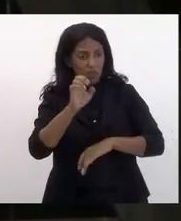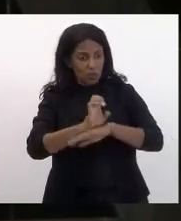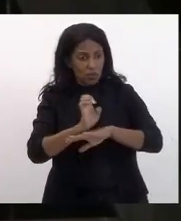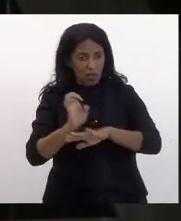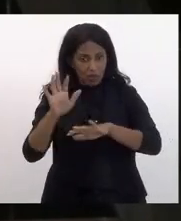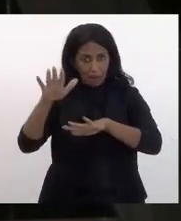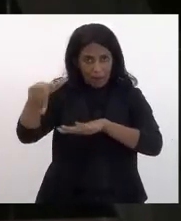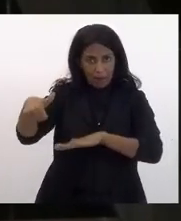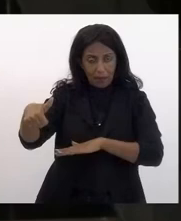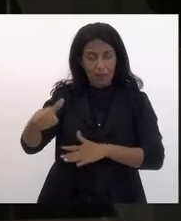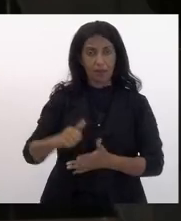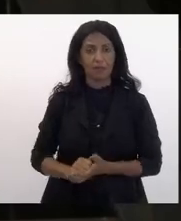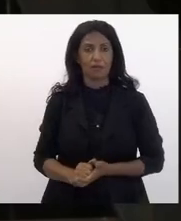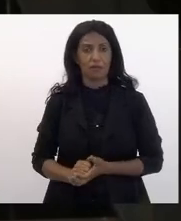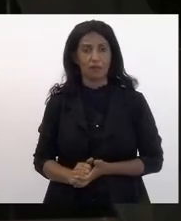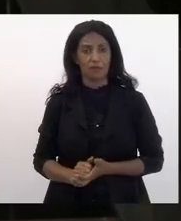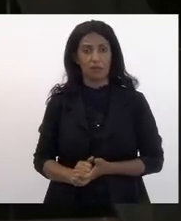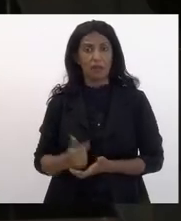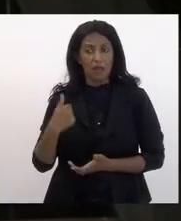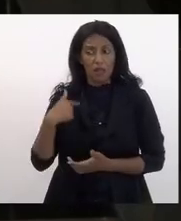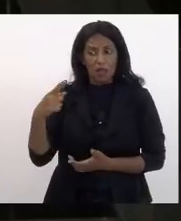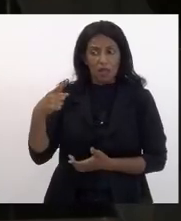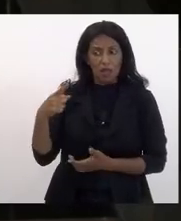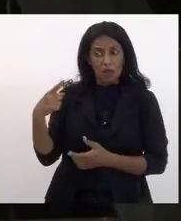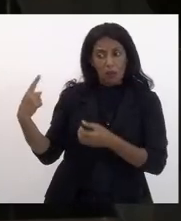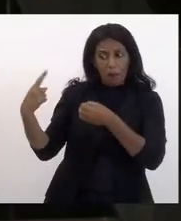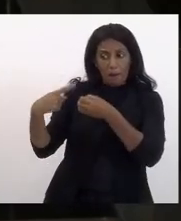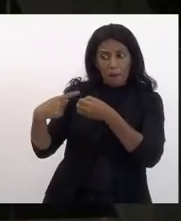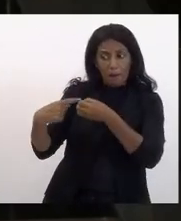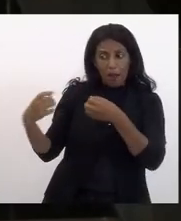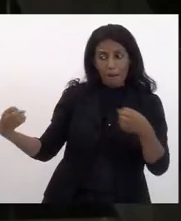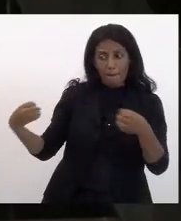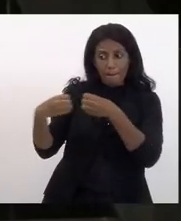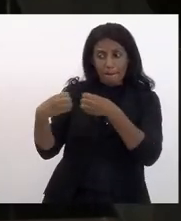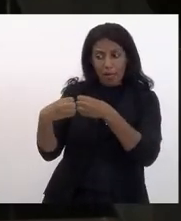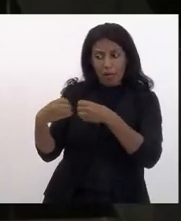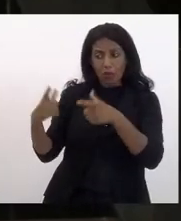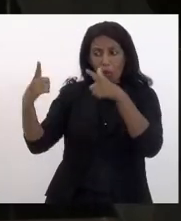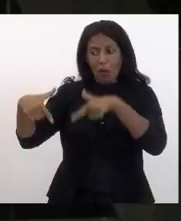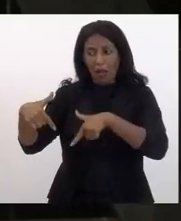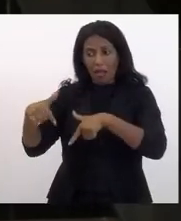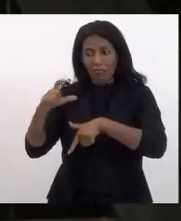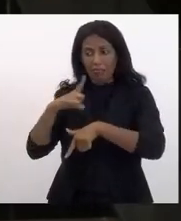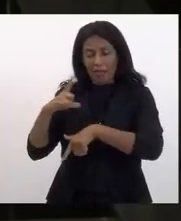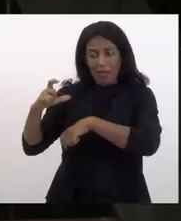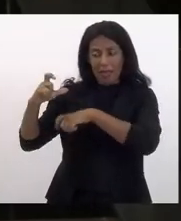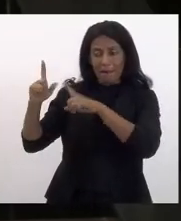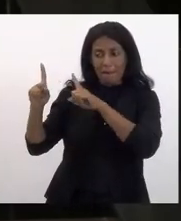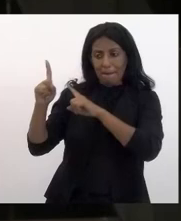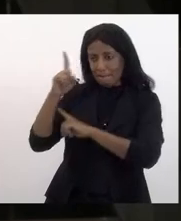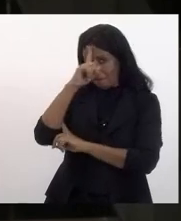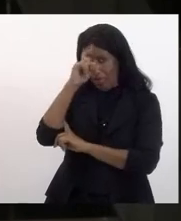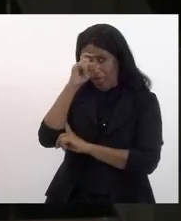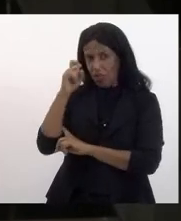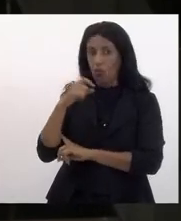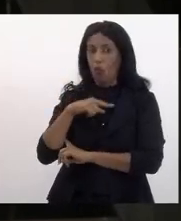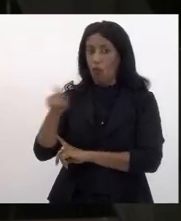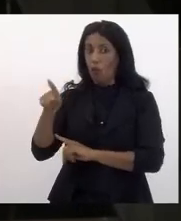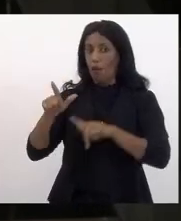bem, eu vou para a UPA do bairro mais próximo, onde esteja atendendo. Foram para a UPA de Bangu.